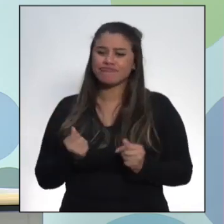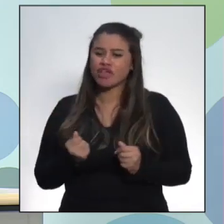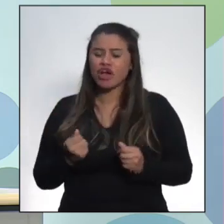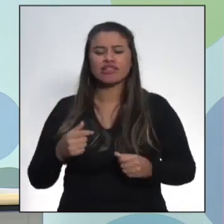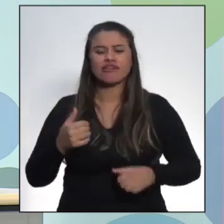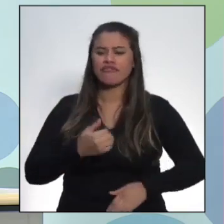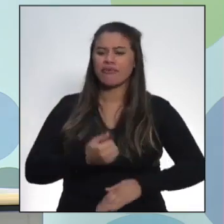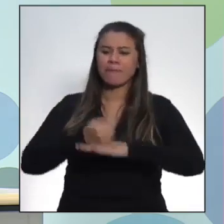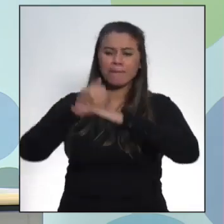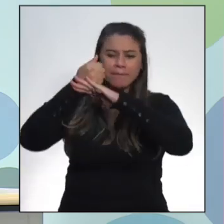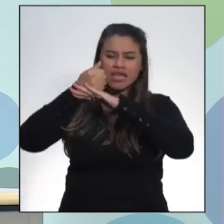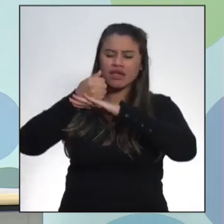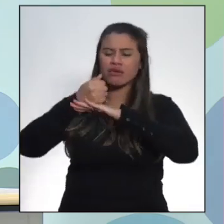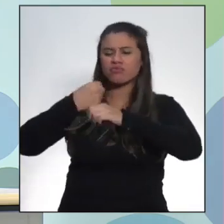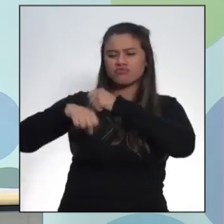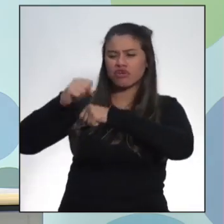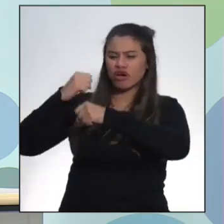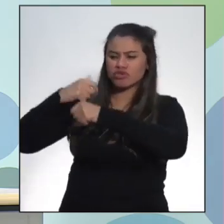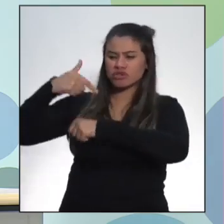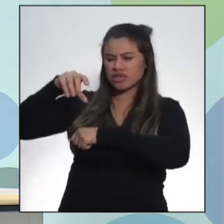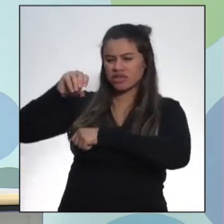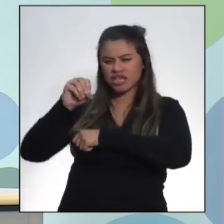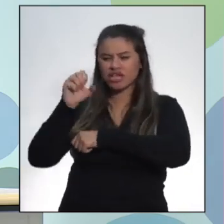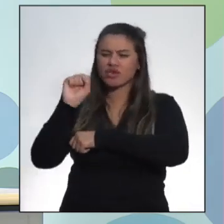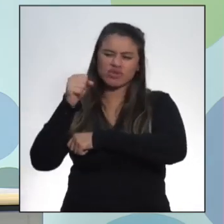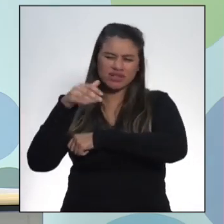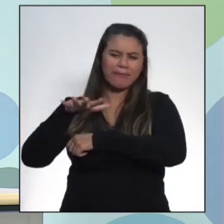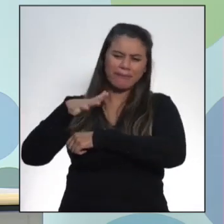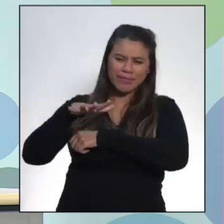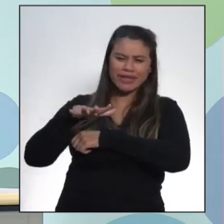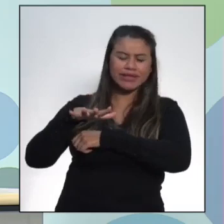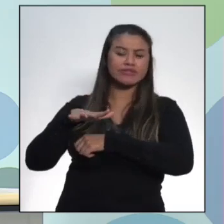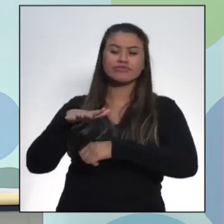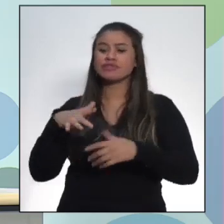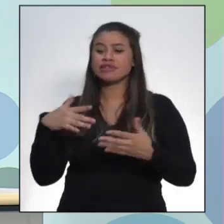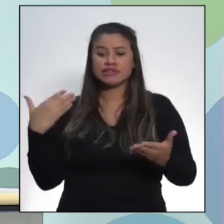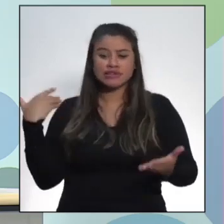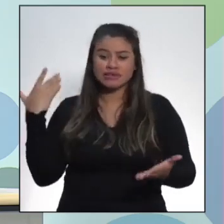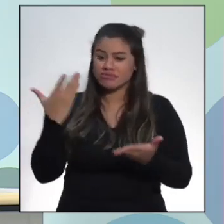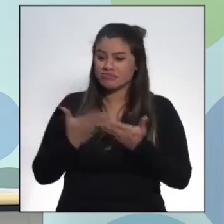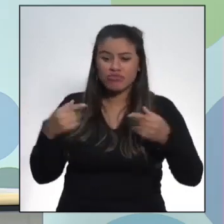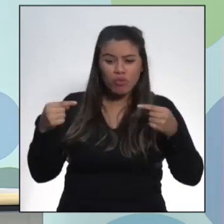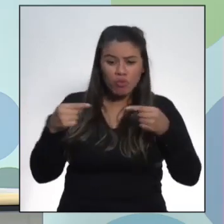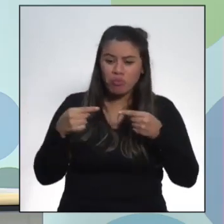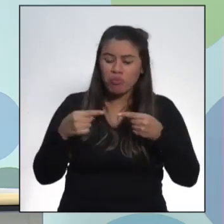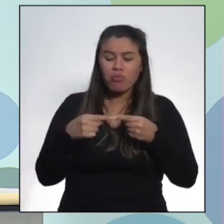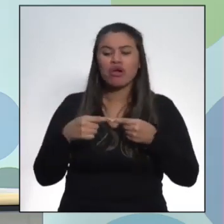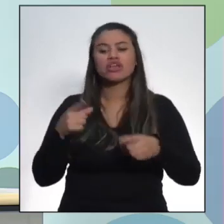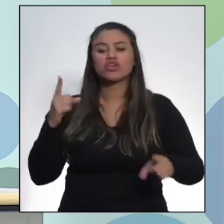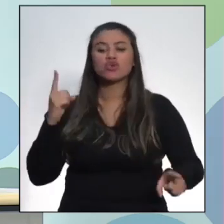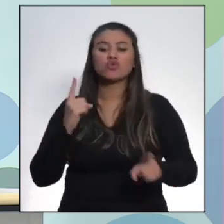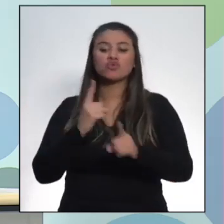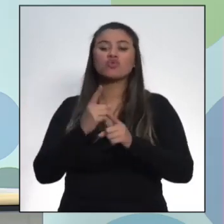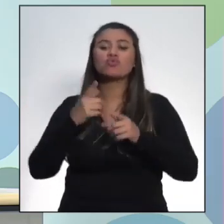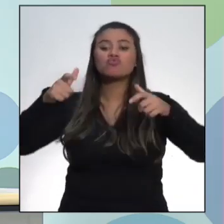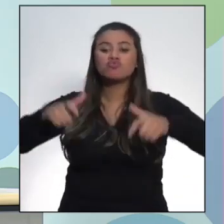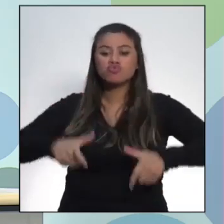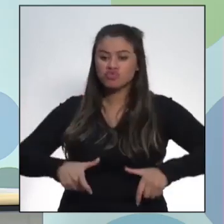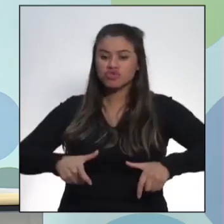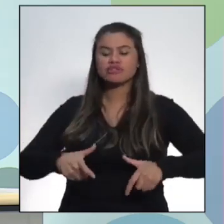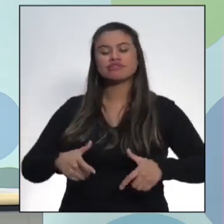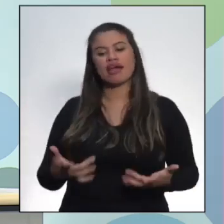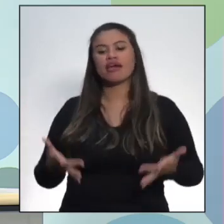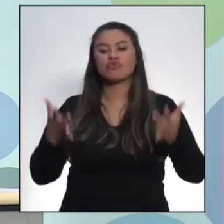não me engano, 70 ou 80, não vou estar bem certo, mas assim, não envelheceu nada, espetacular. Você encontra não só